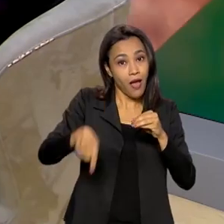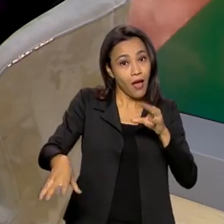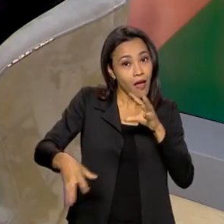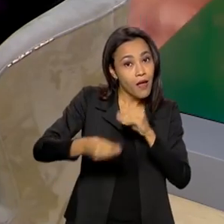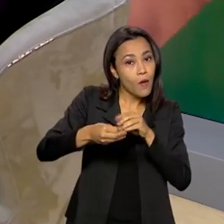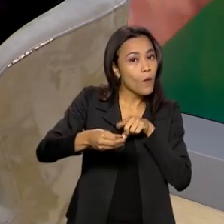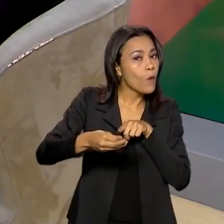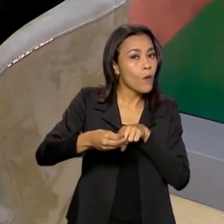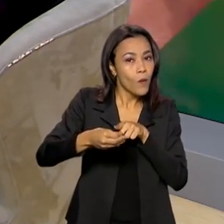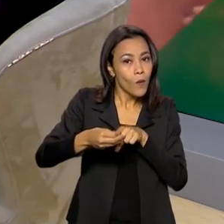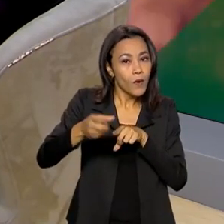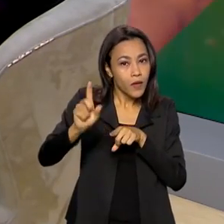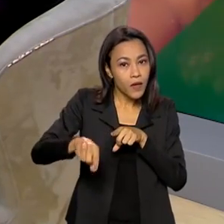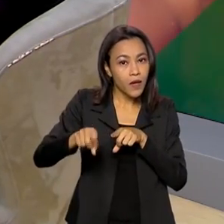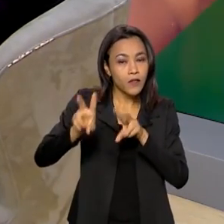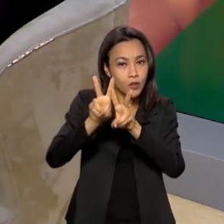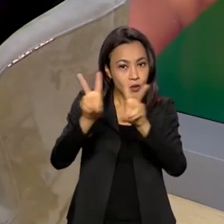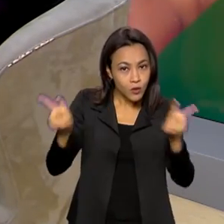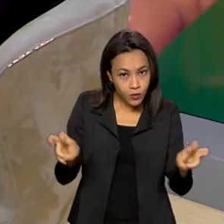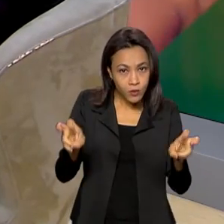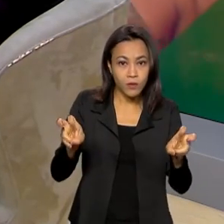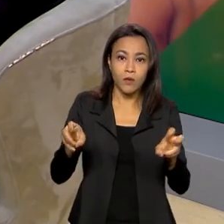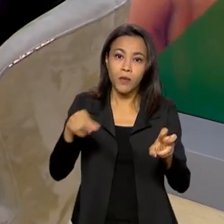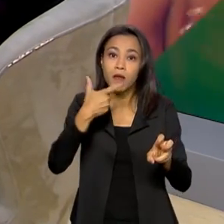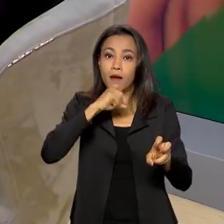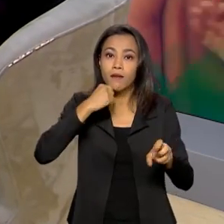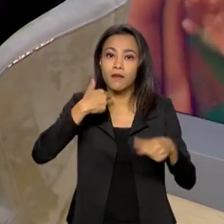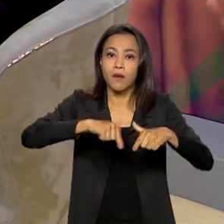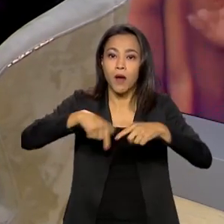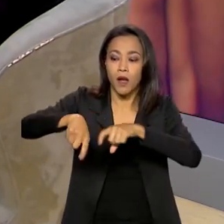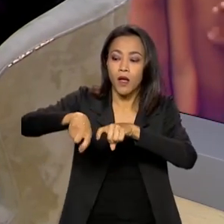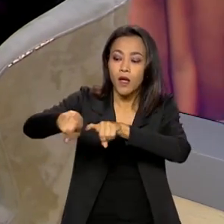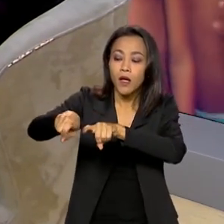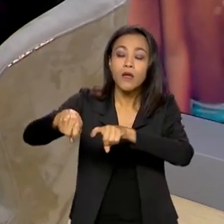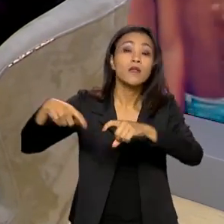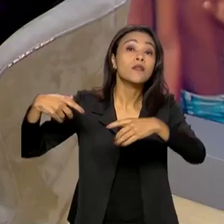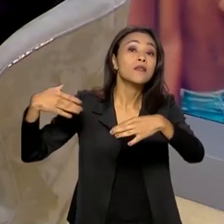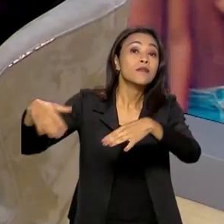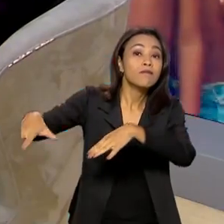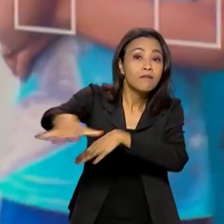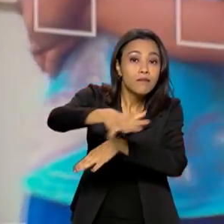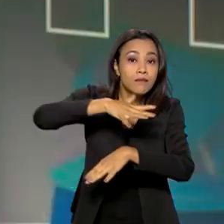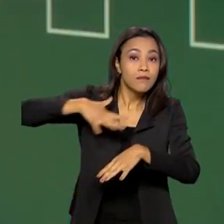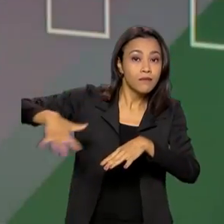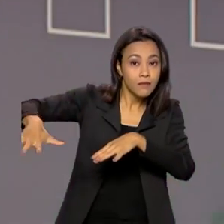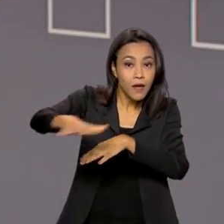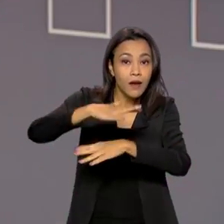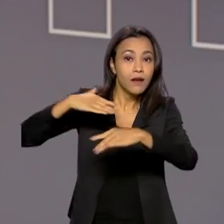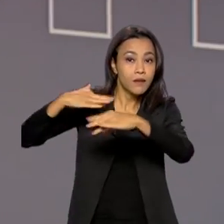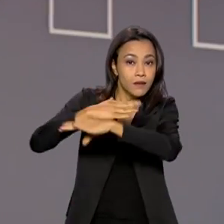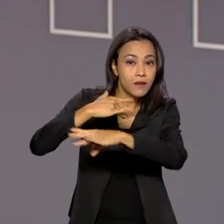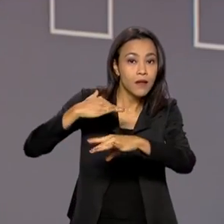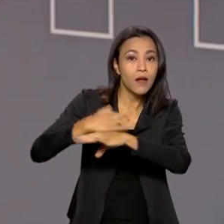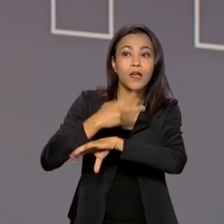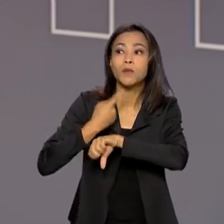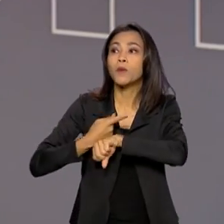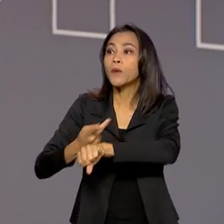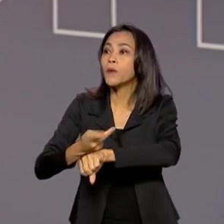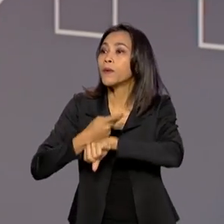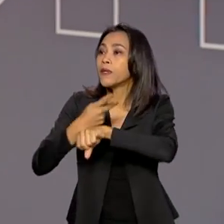inclusão produtiva Urbana que traz ali o fomento ao esforço individual na busca pelo emprego